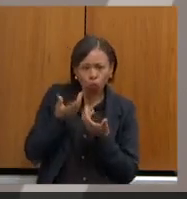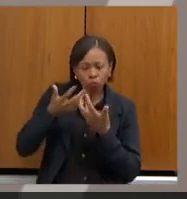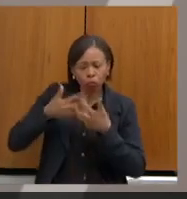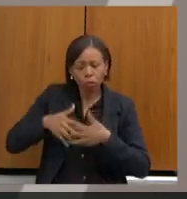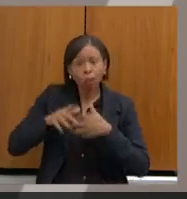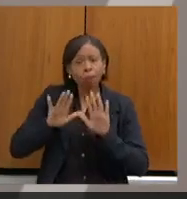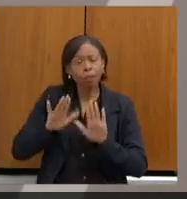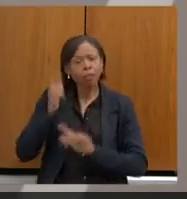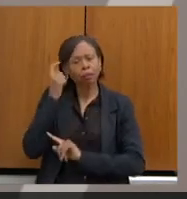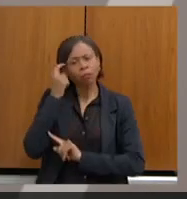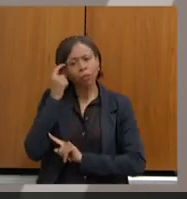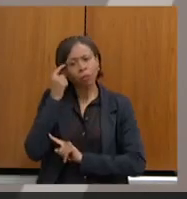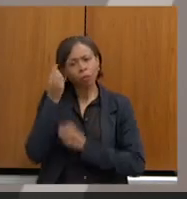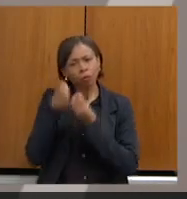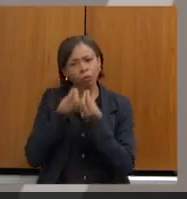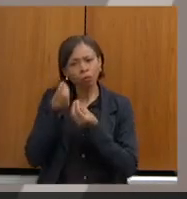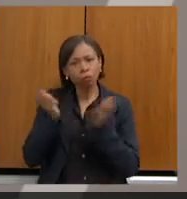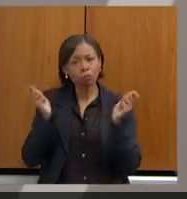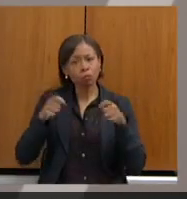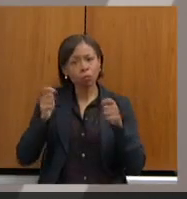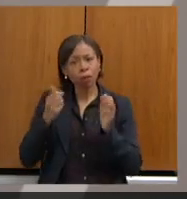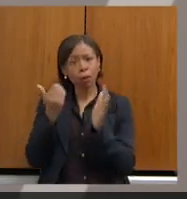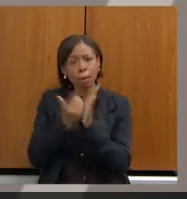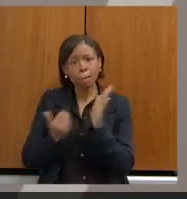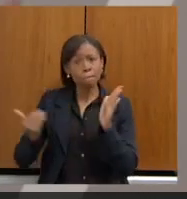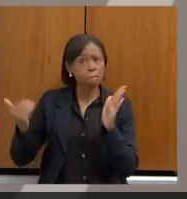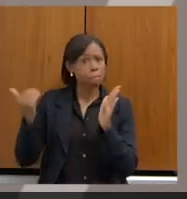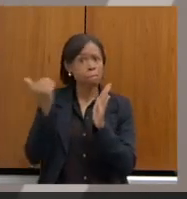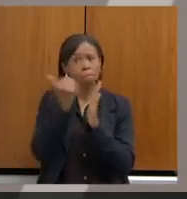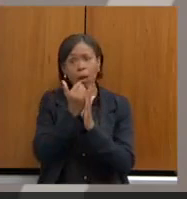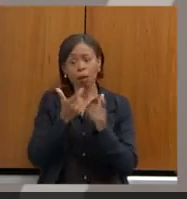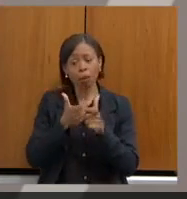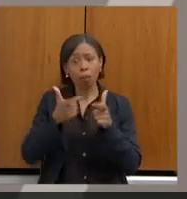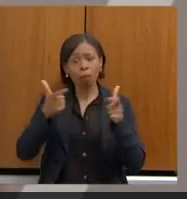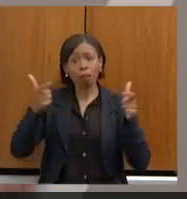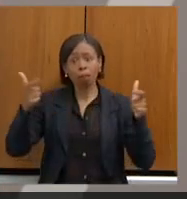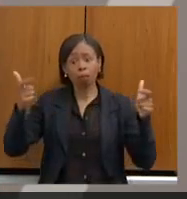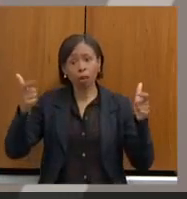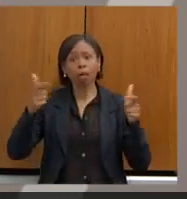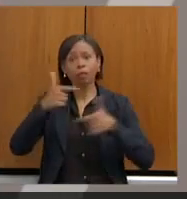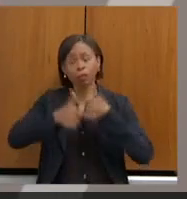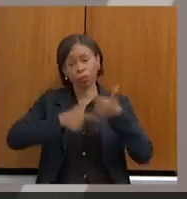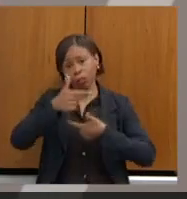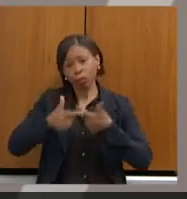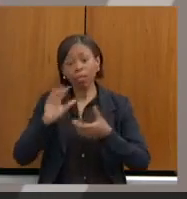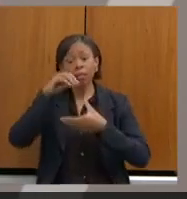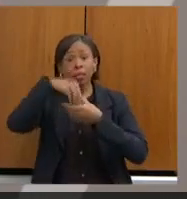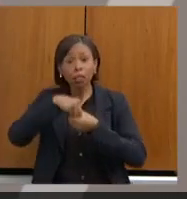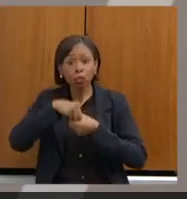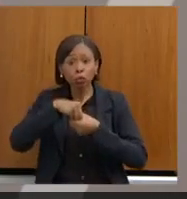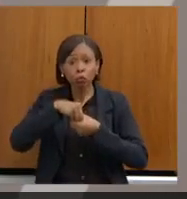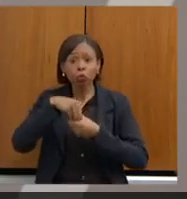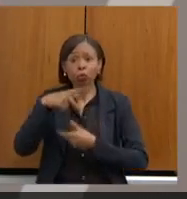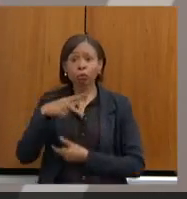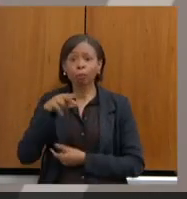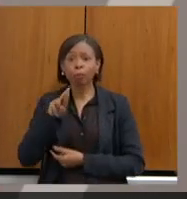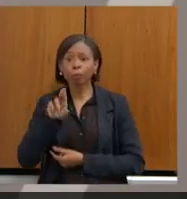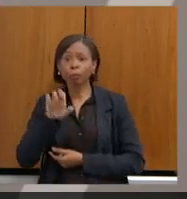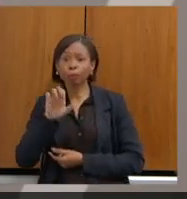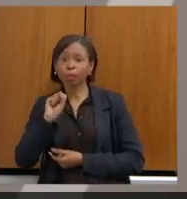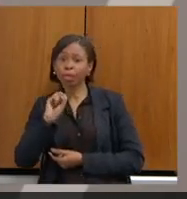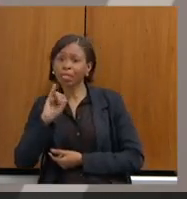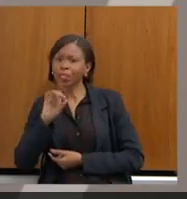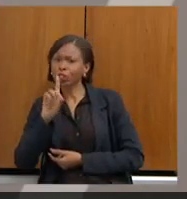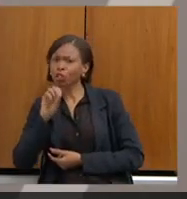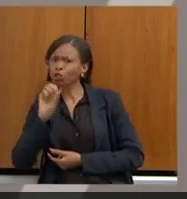poderia aumentar né Essa forma de trabalho inclusive até mesmo dentro dos presídios que aí